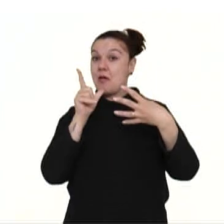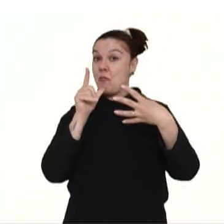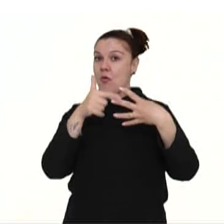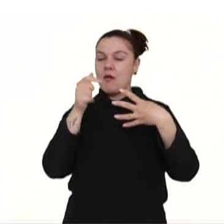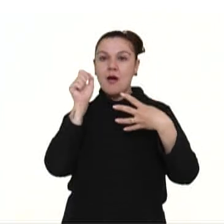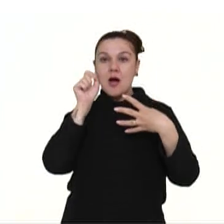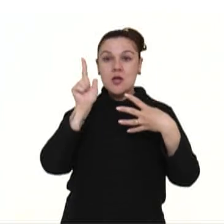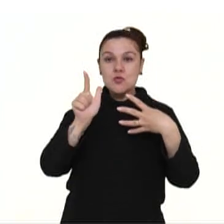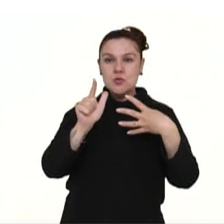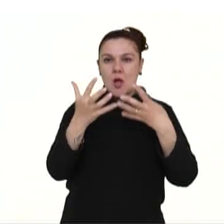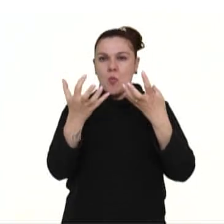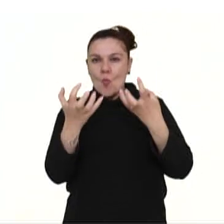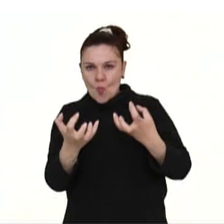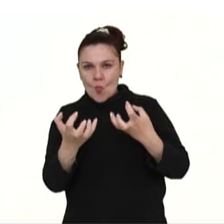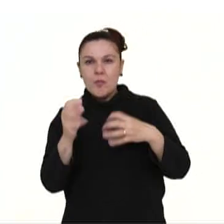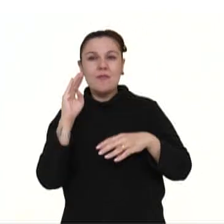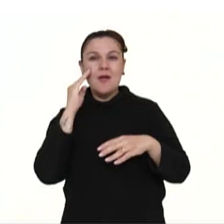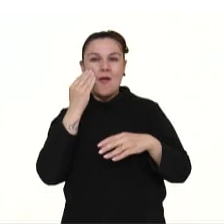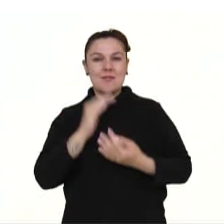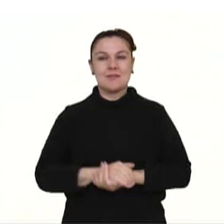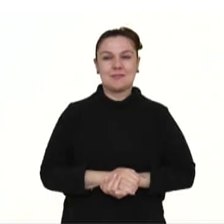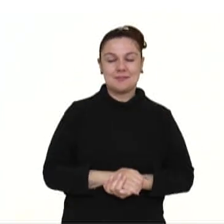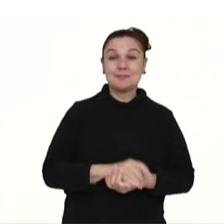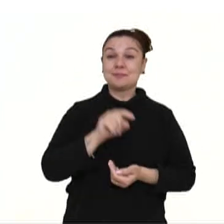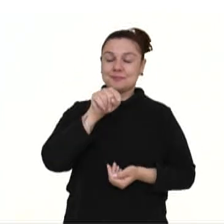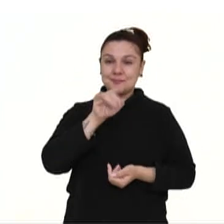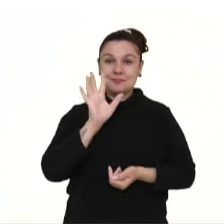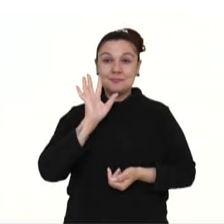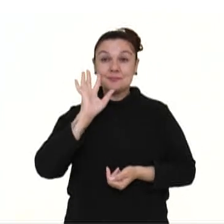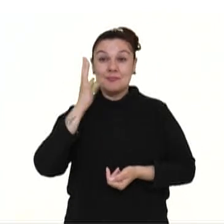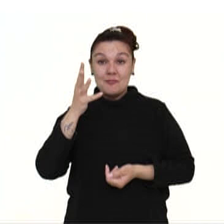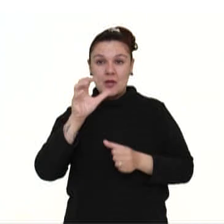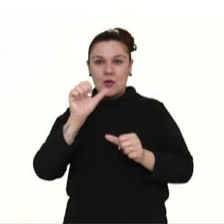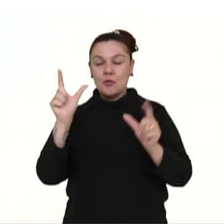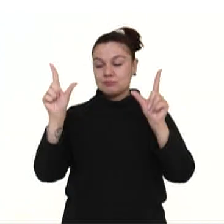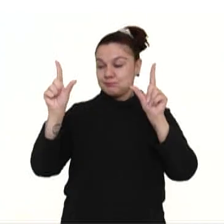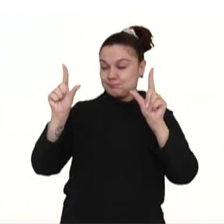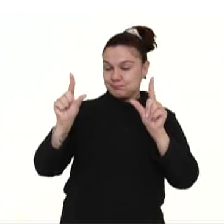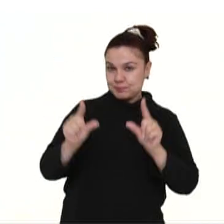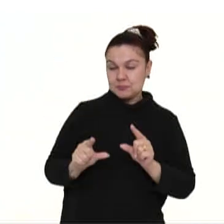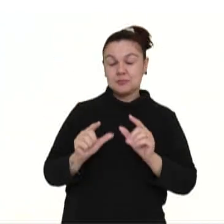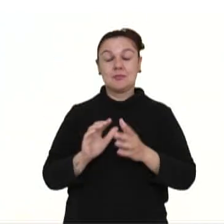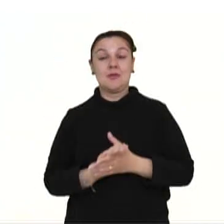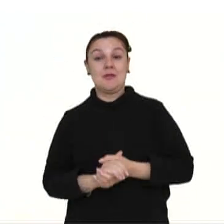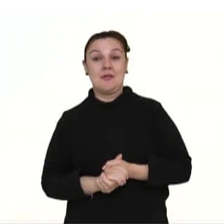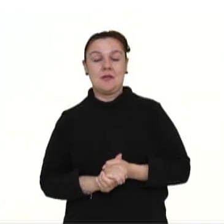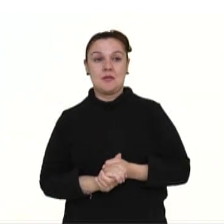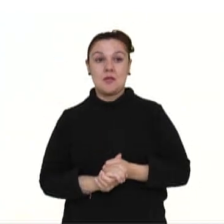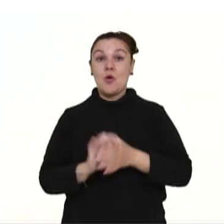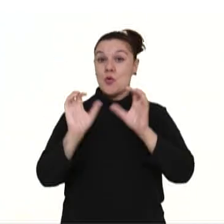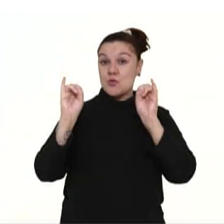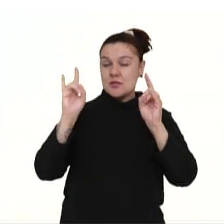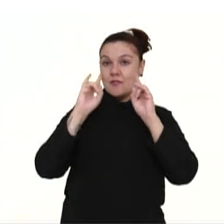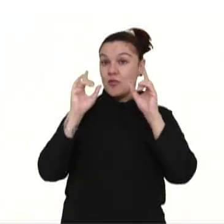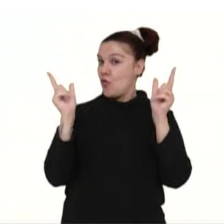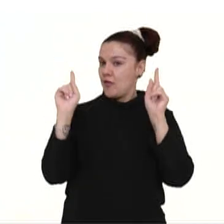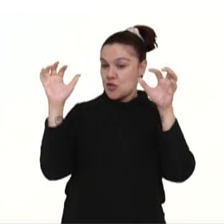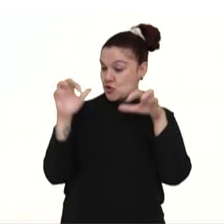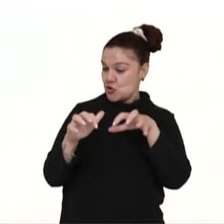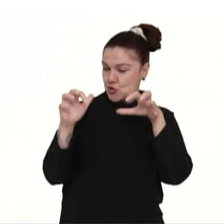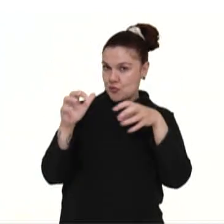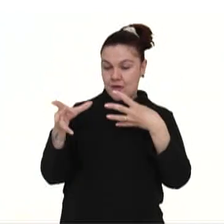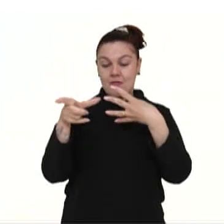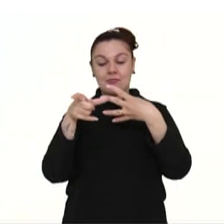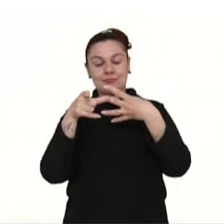seco, ele fica clarinho. O que ocorre quando a umidade do ar estiver baixa, ou seja, a previsão de uma seca, visto que o processo